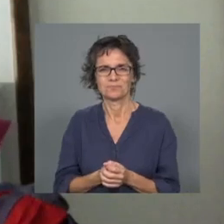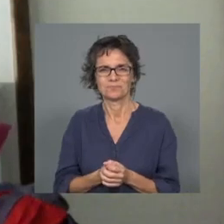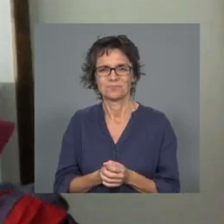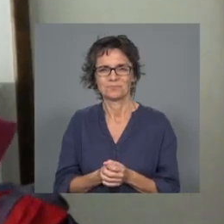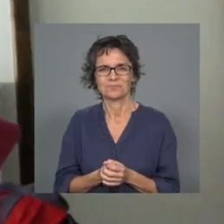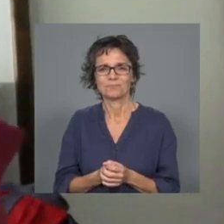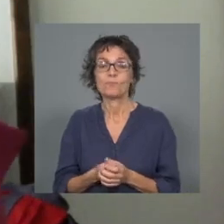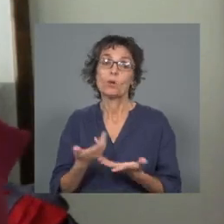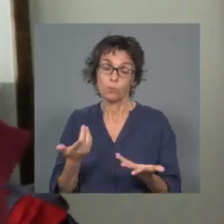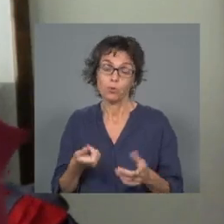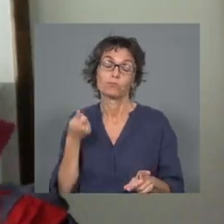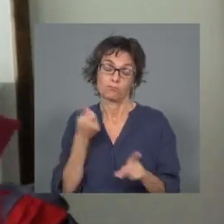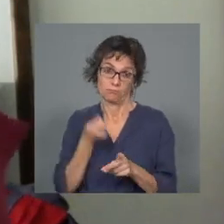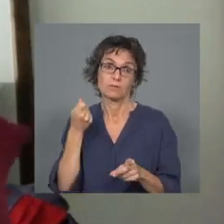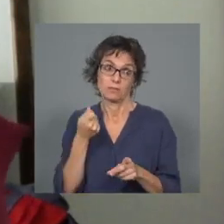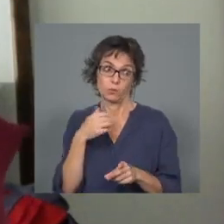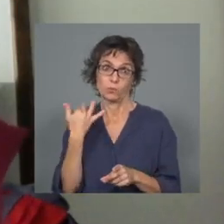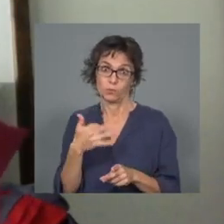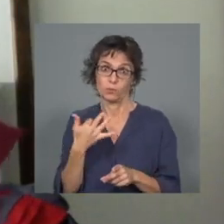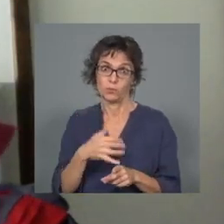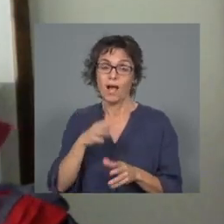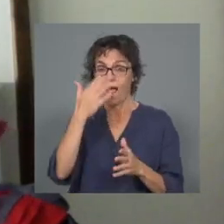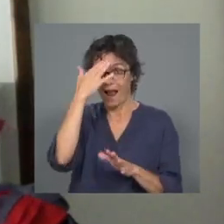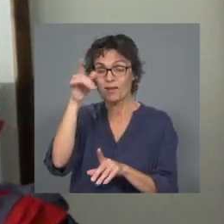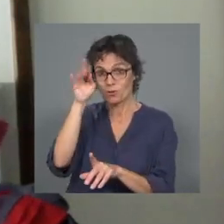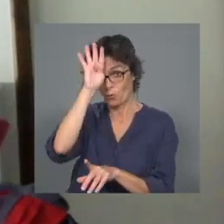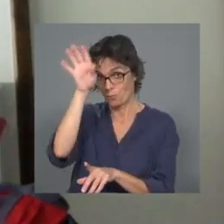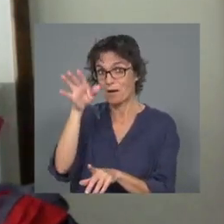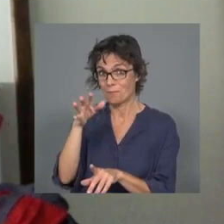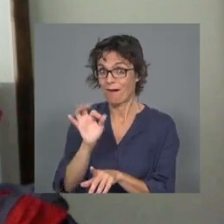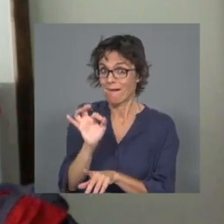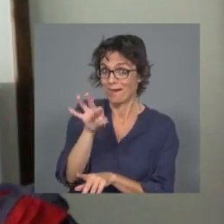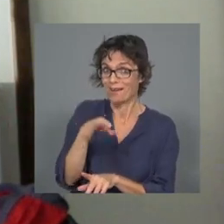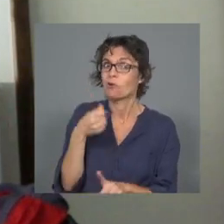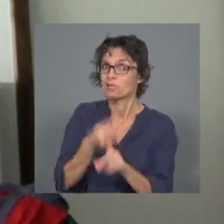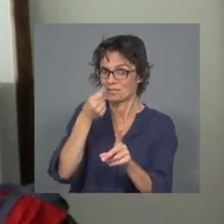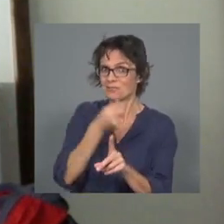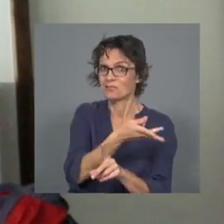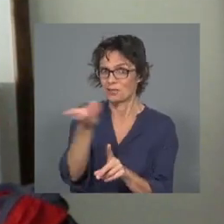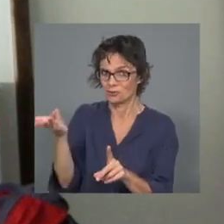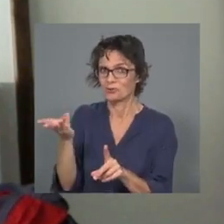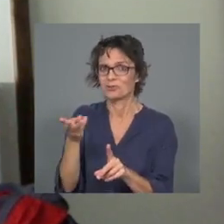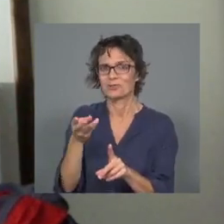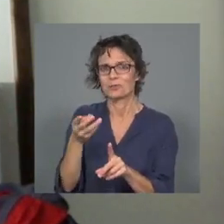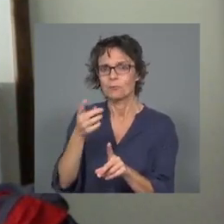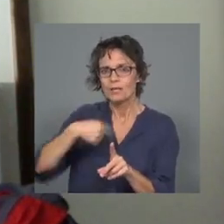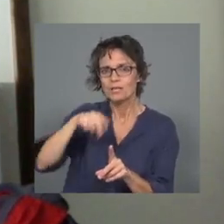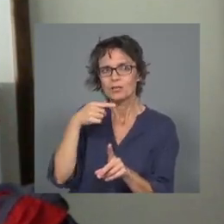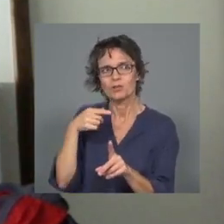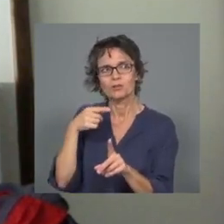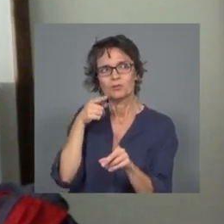Sim, foi muito desafiador. Eu penso que o que o Papa quer de facto é pôr-nos a caminho, pôr-nos em diálogo e